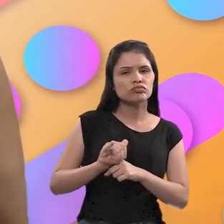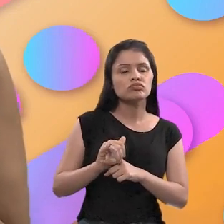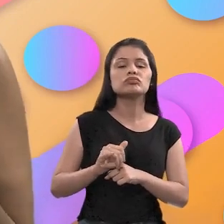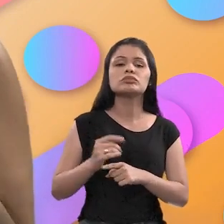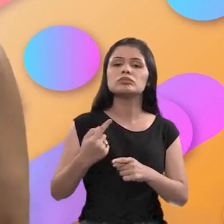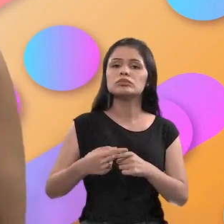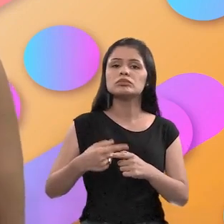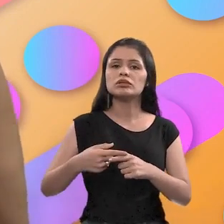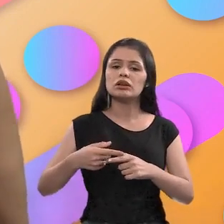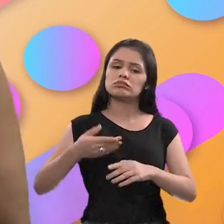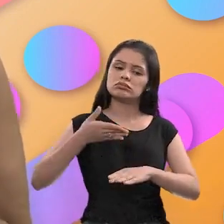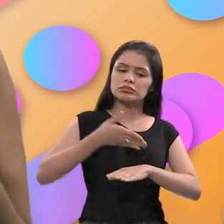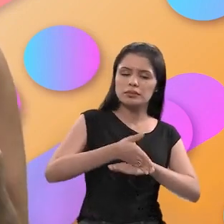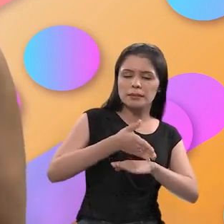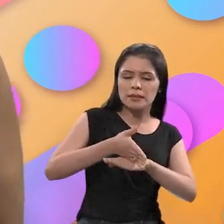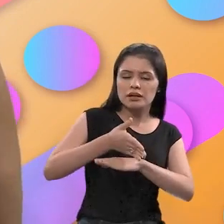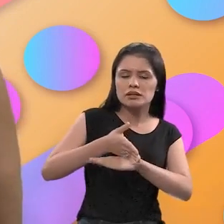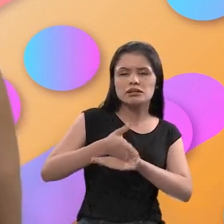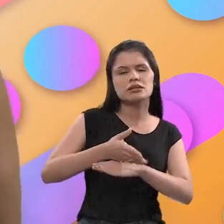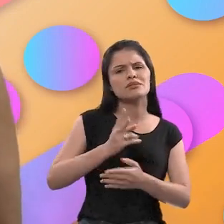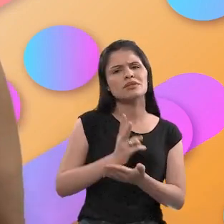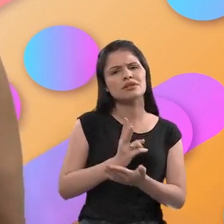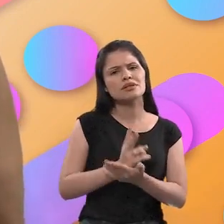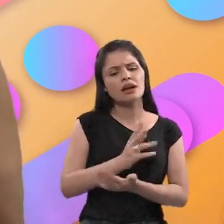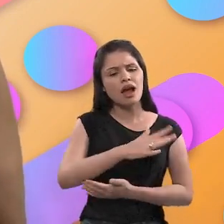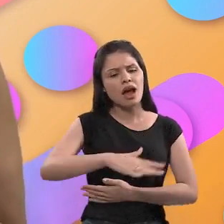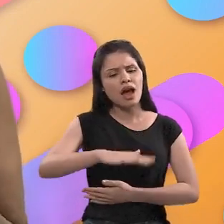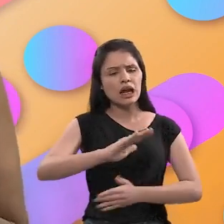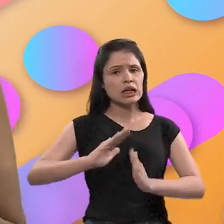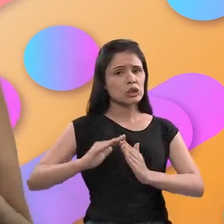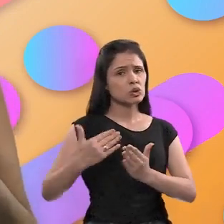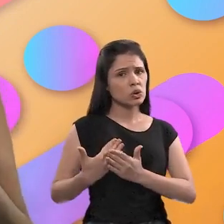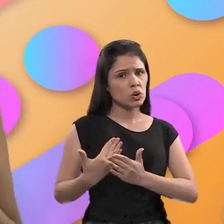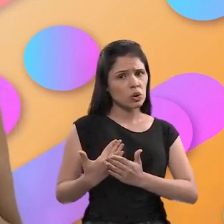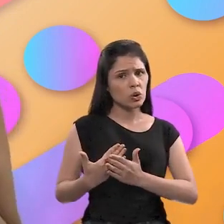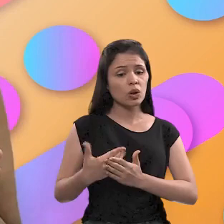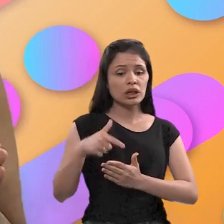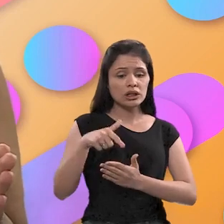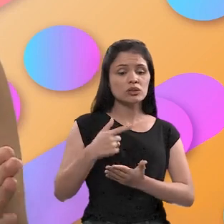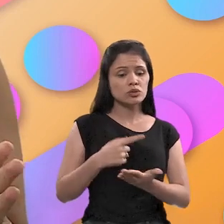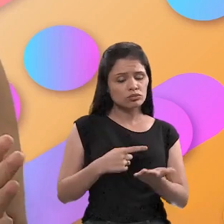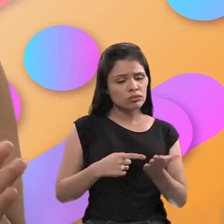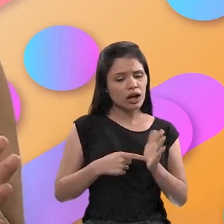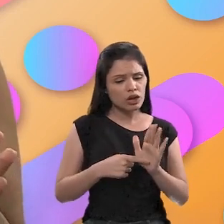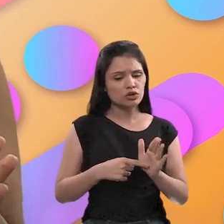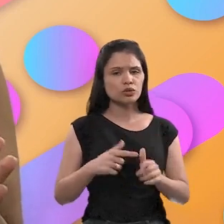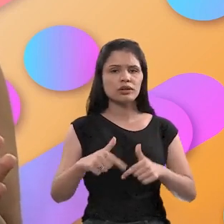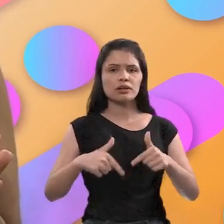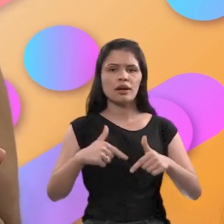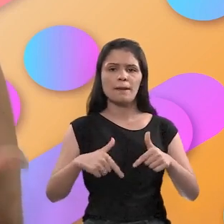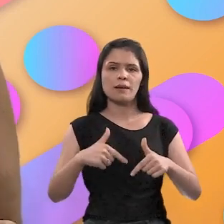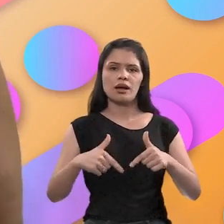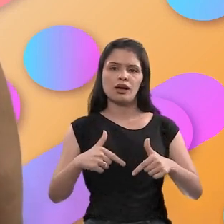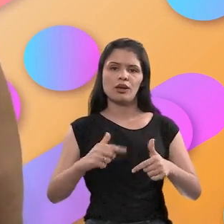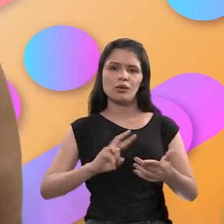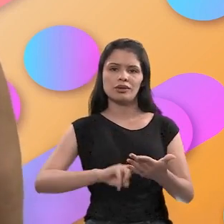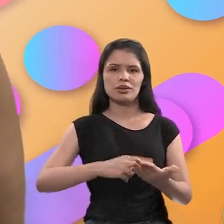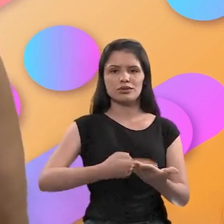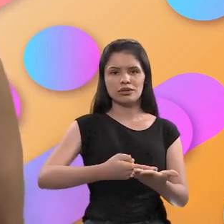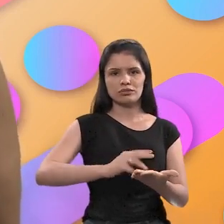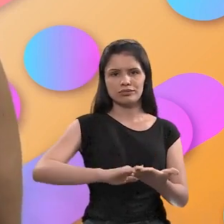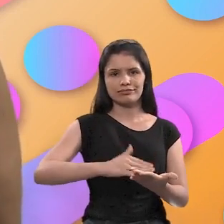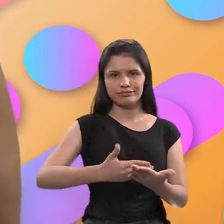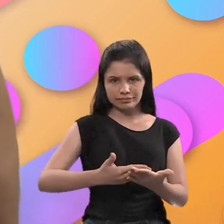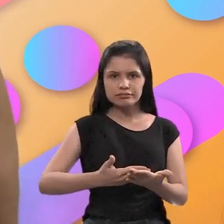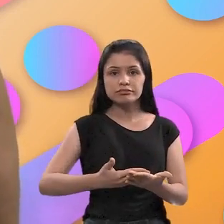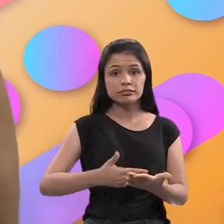pela participação dele nesse ambiente dialógico que colaboram para fazer o trabalho dele como tradutor e intérprete. E aí